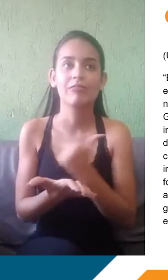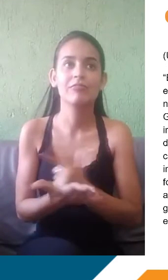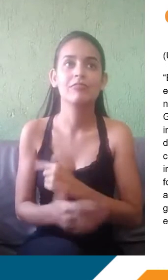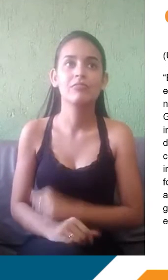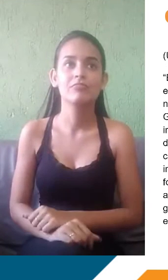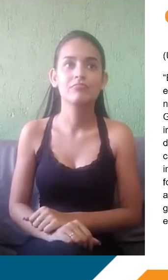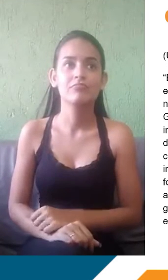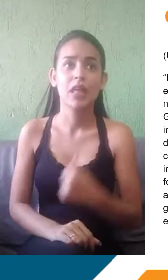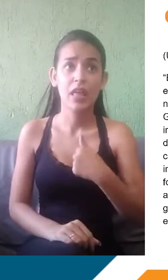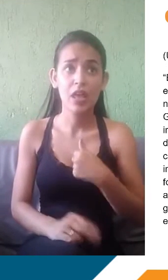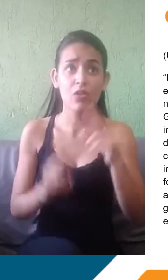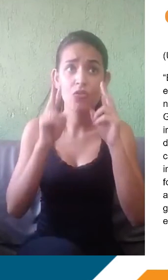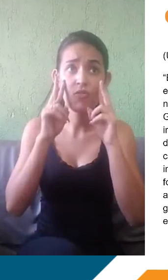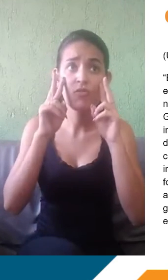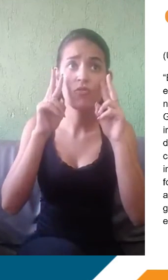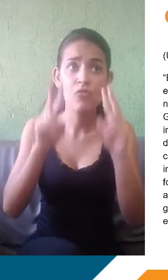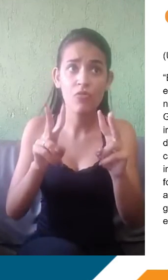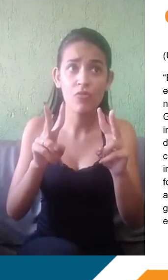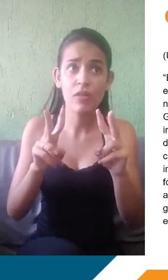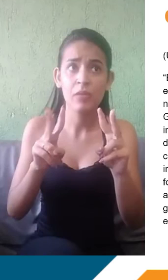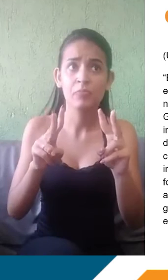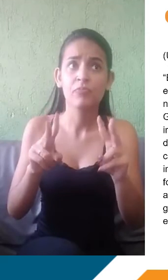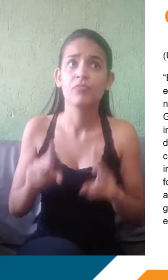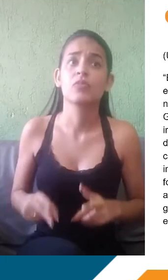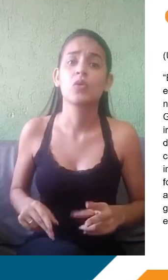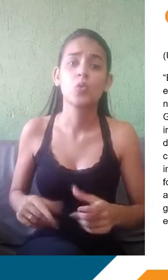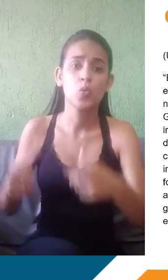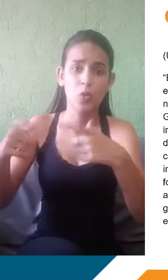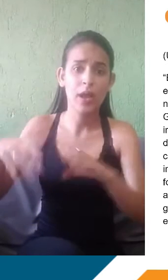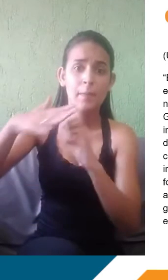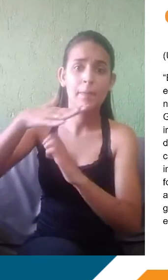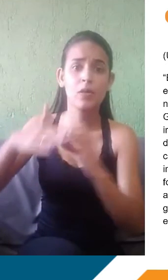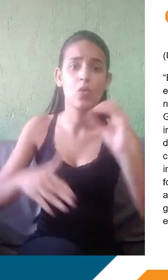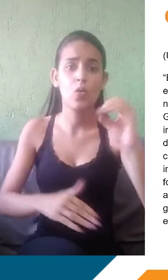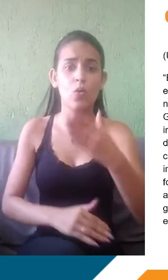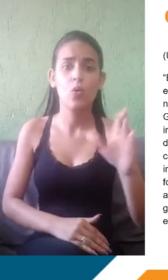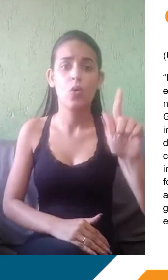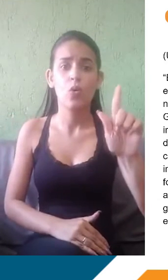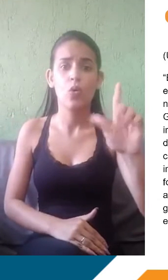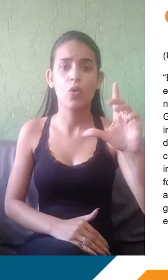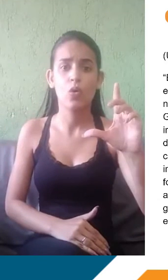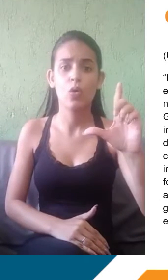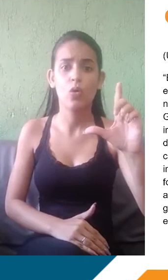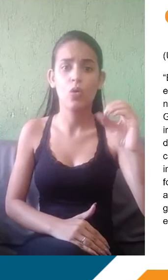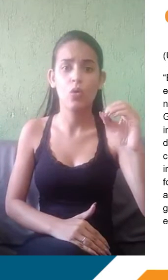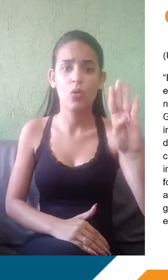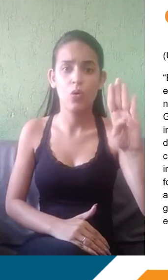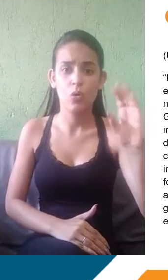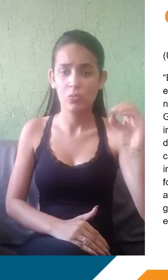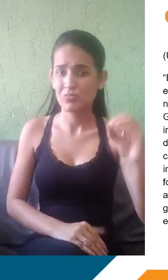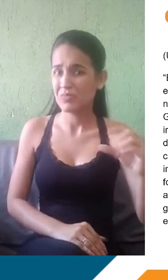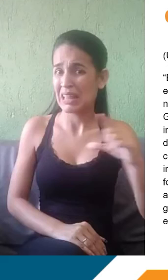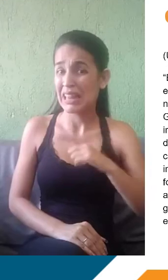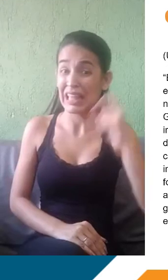tempo em que estive na redação do O Globo, foi o bastante para não os amar, nem os imitar. São, em geral, de uma